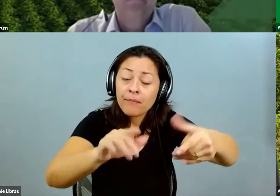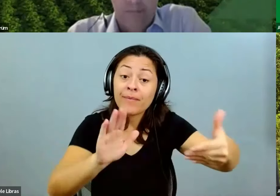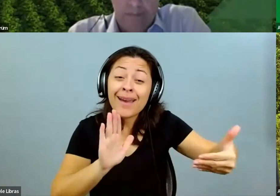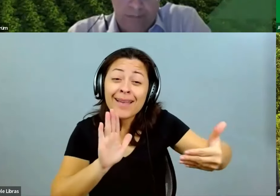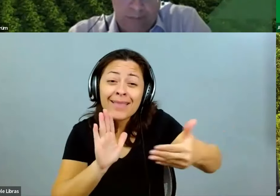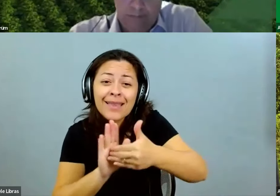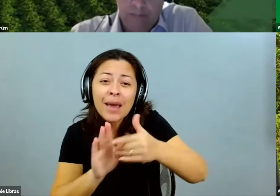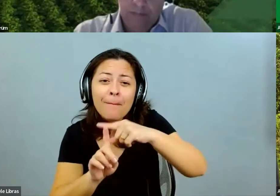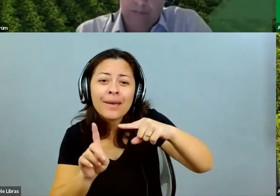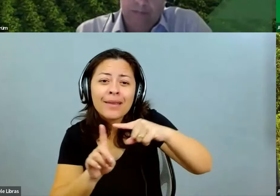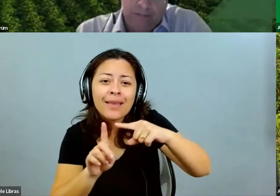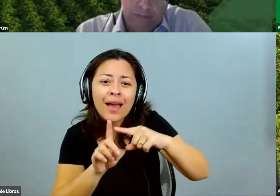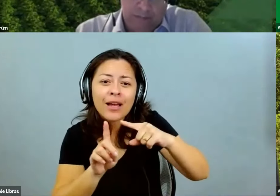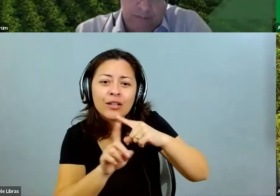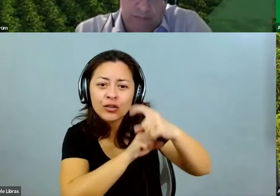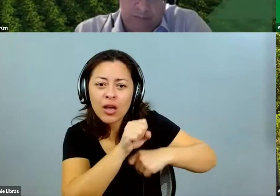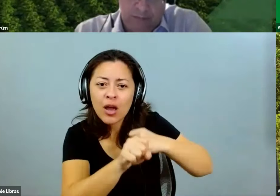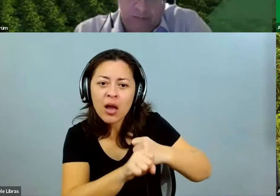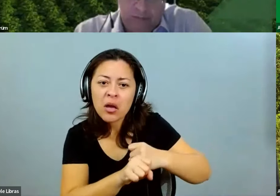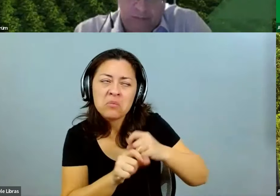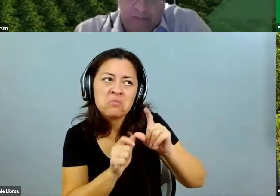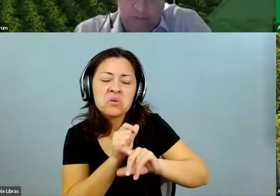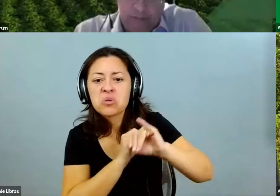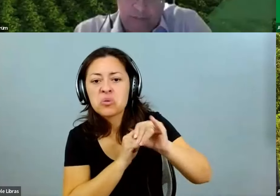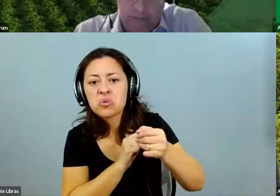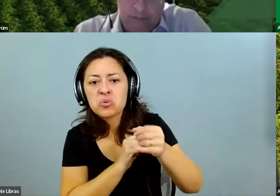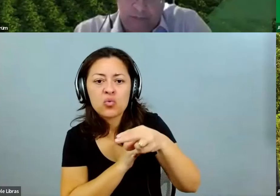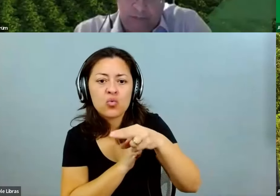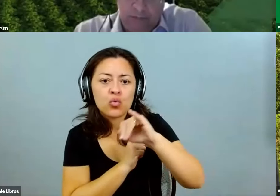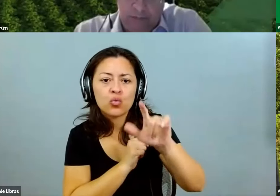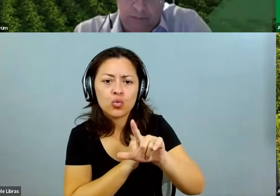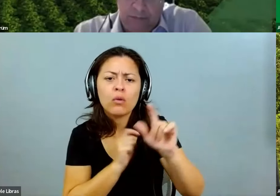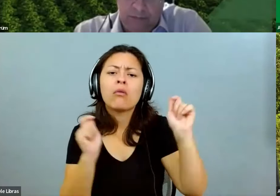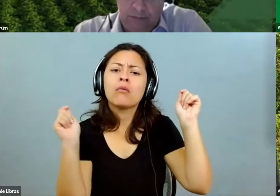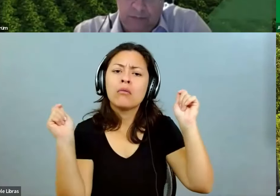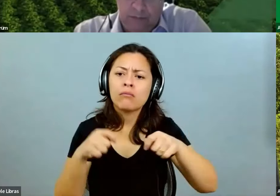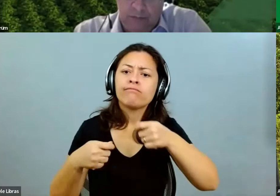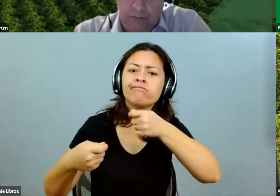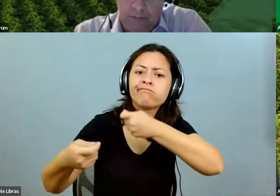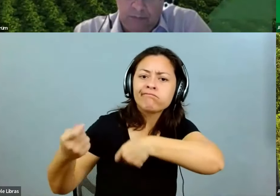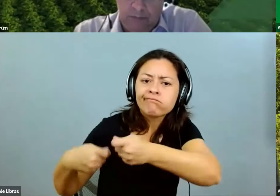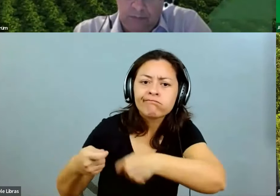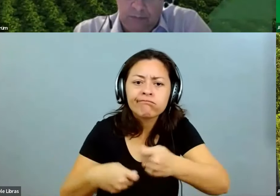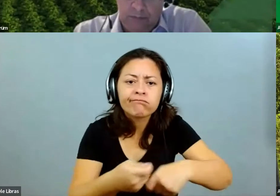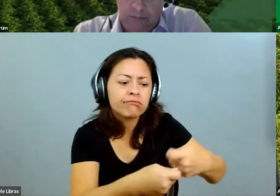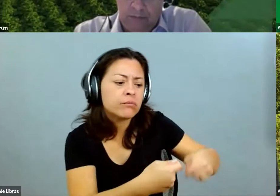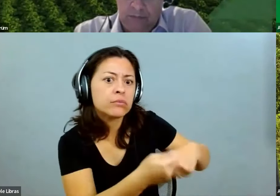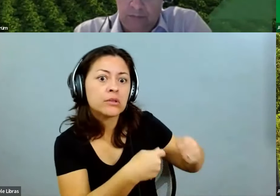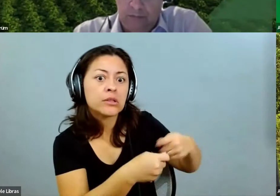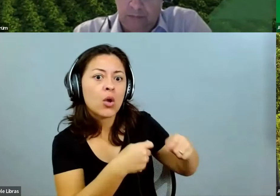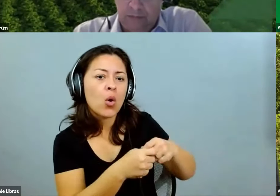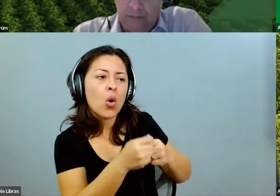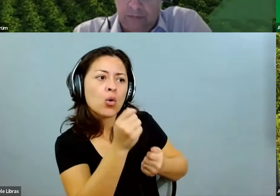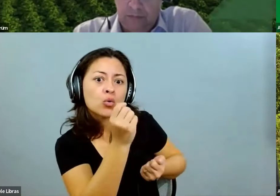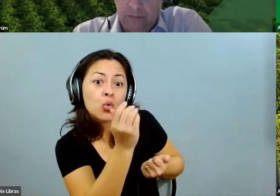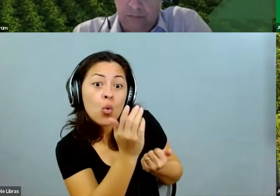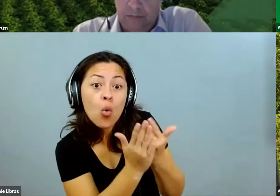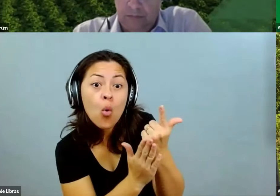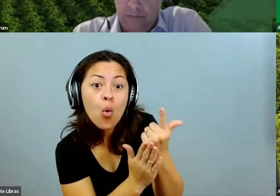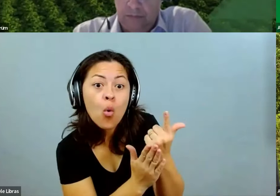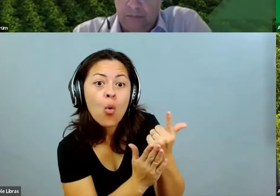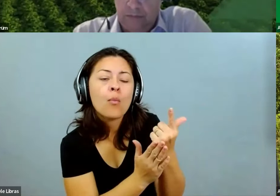ano a gente teria condições de de de fazer negócios e incorporar áreas maduras já né então a